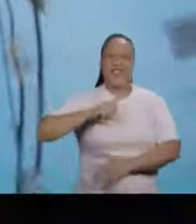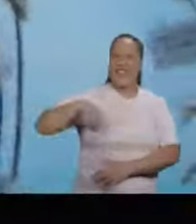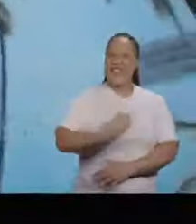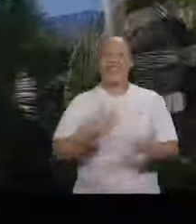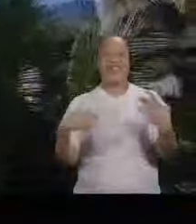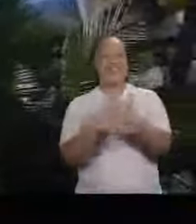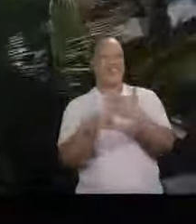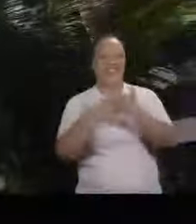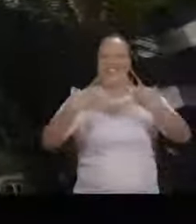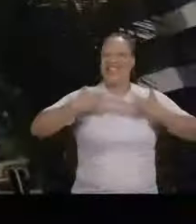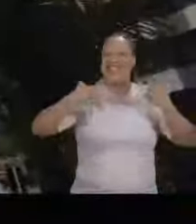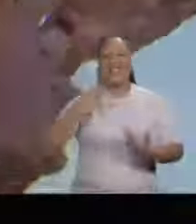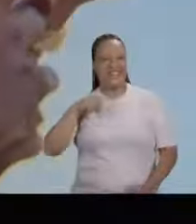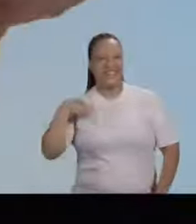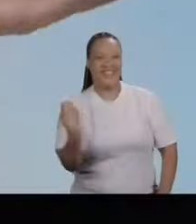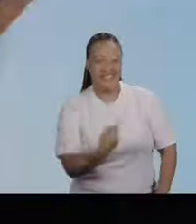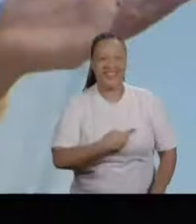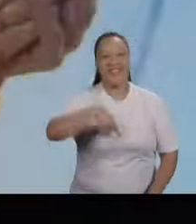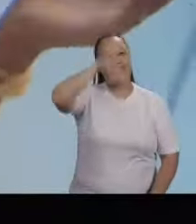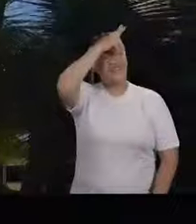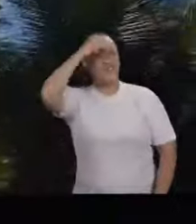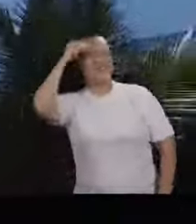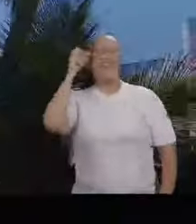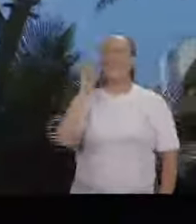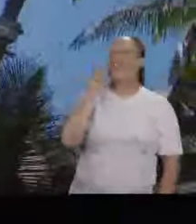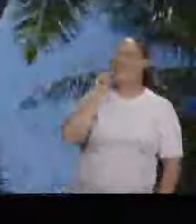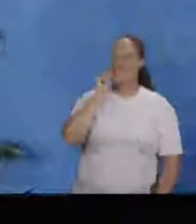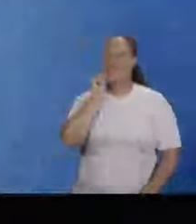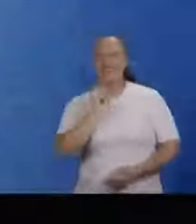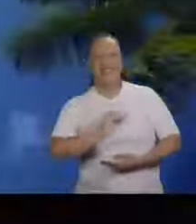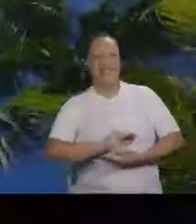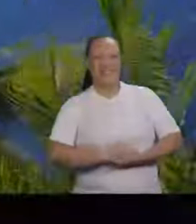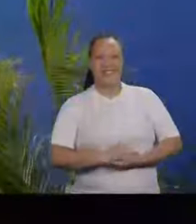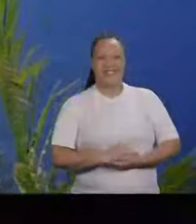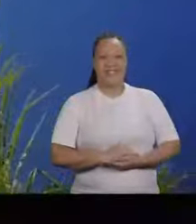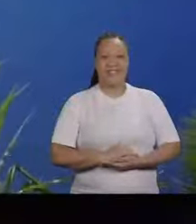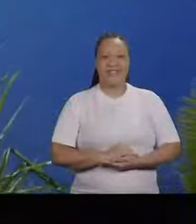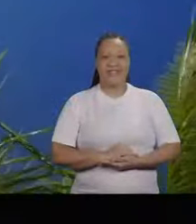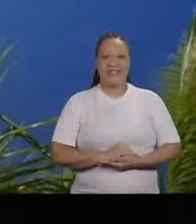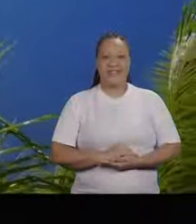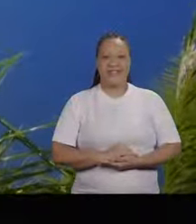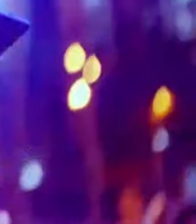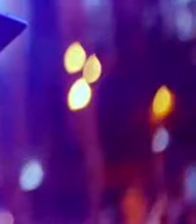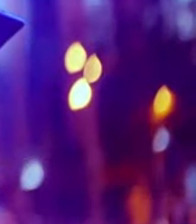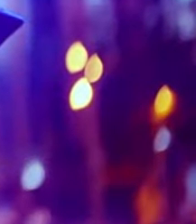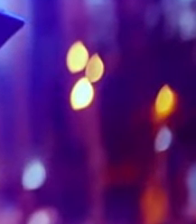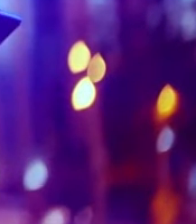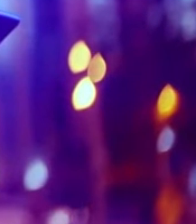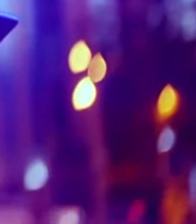É o futebol da nossa cidade, fazendo a alegria de todos nós. Prefeitura de Maceió.